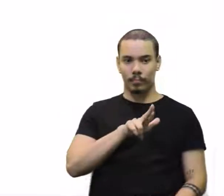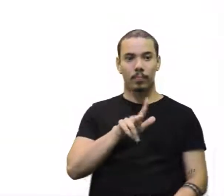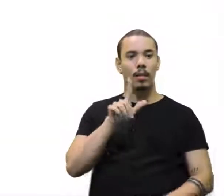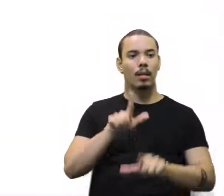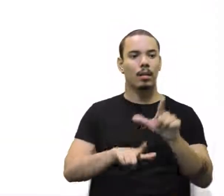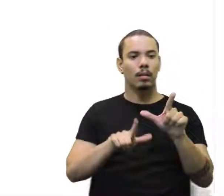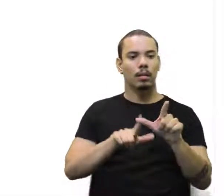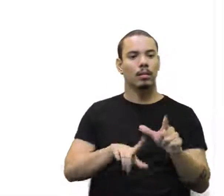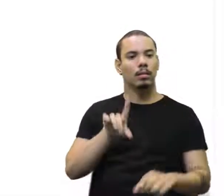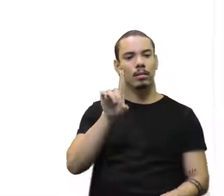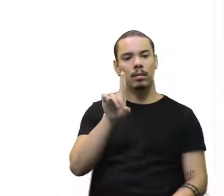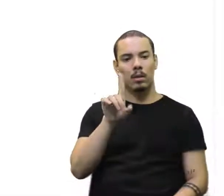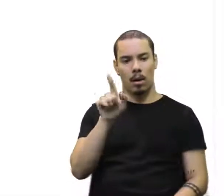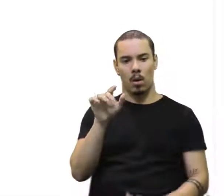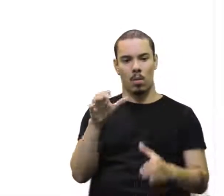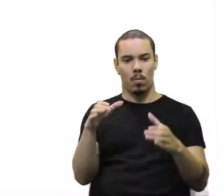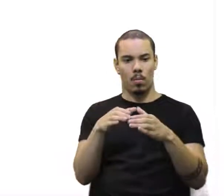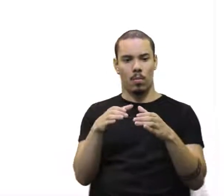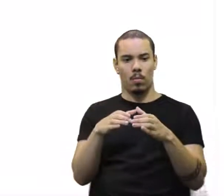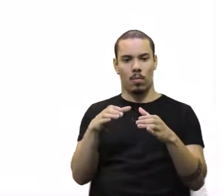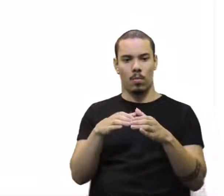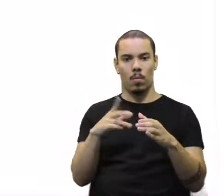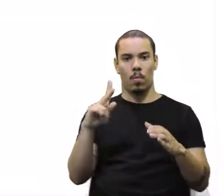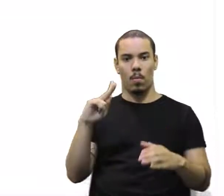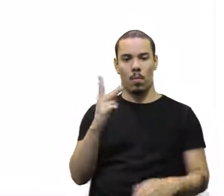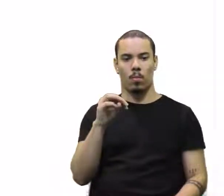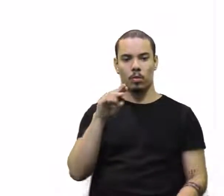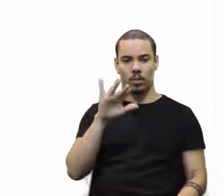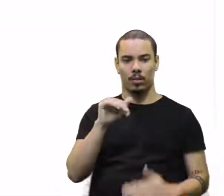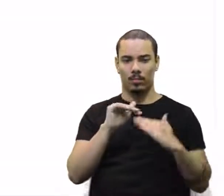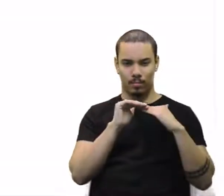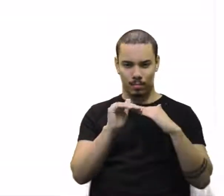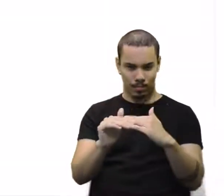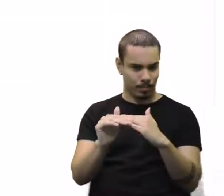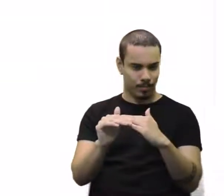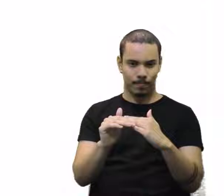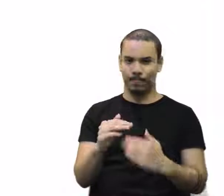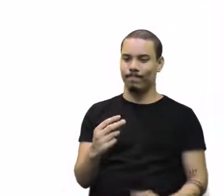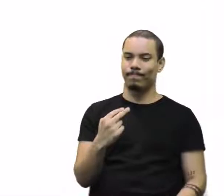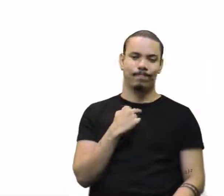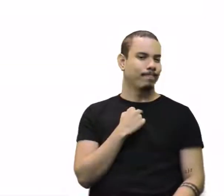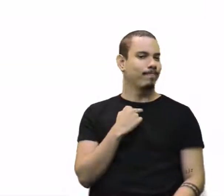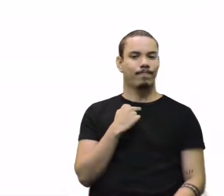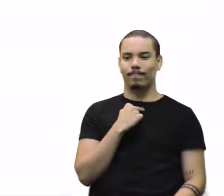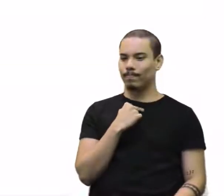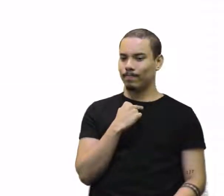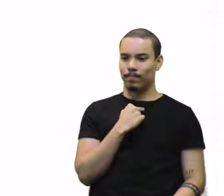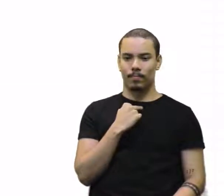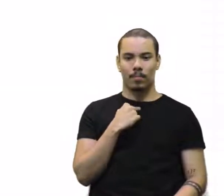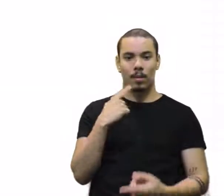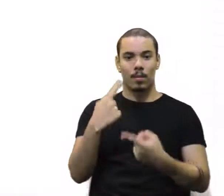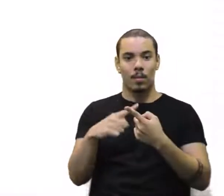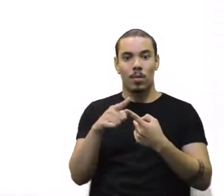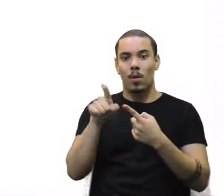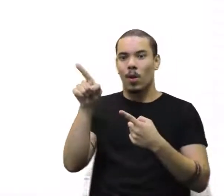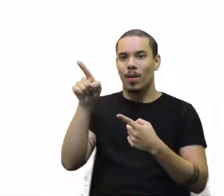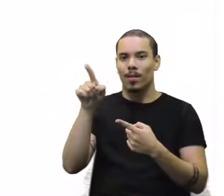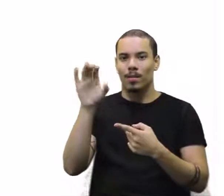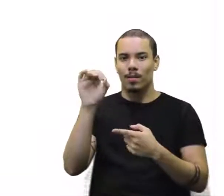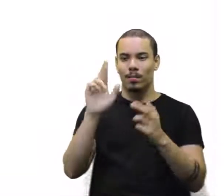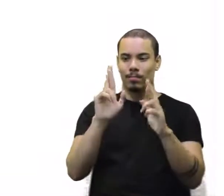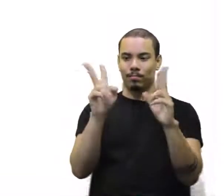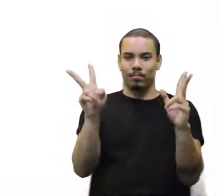Letra D é uma cadeia homogênea. Não pode porque, ó, heteroátomo,